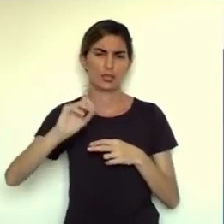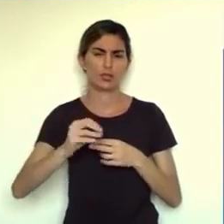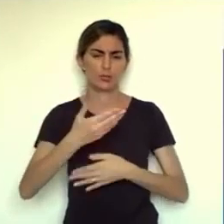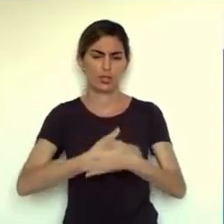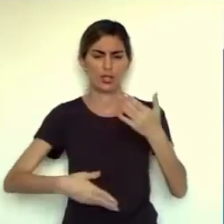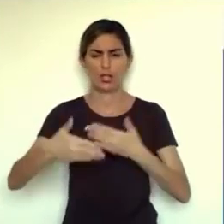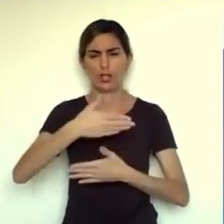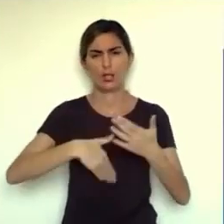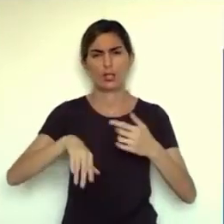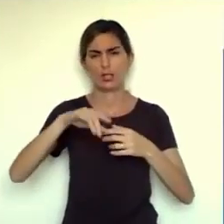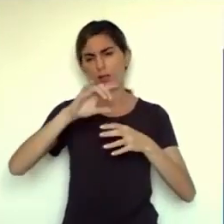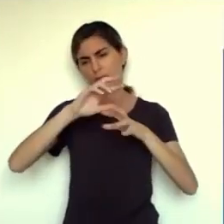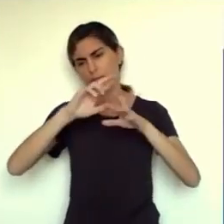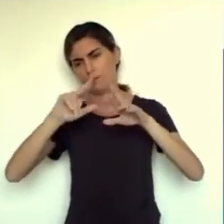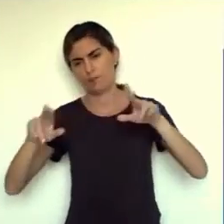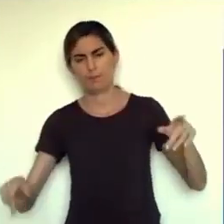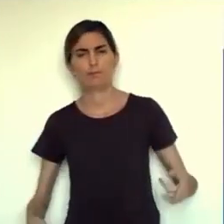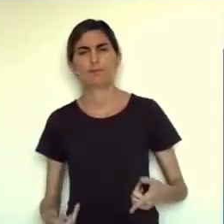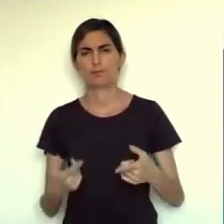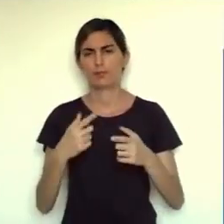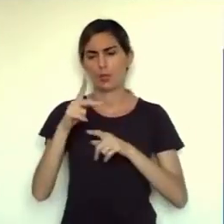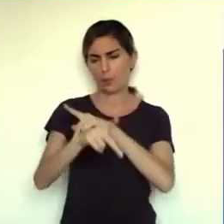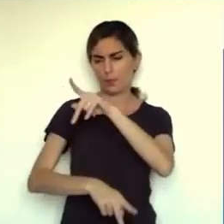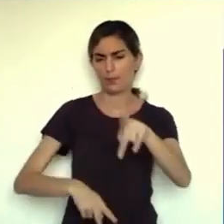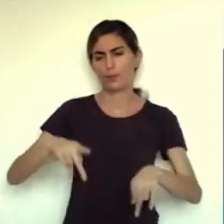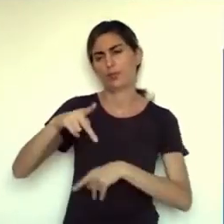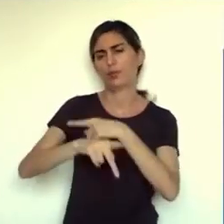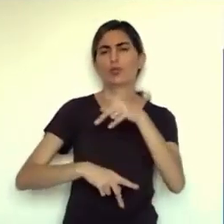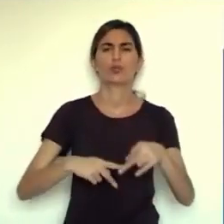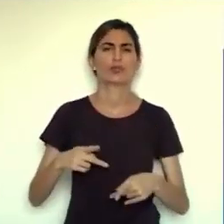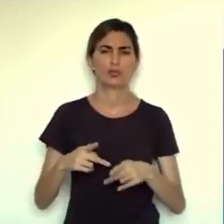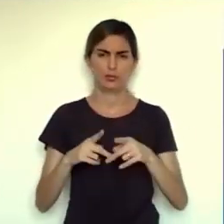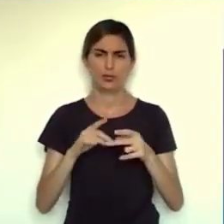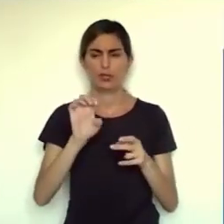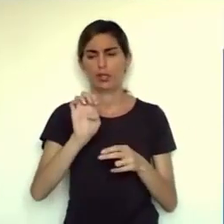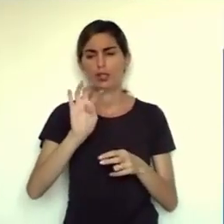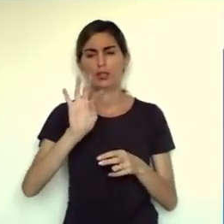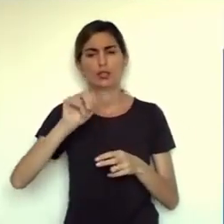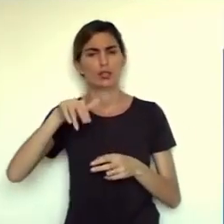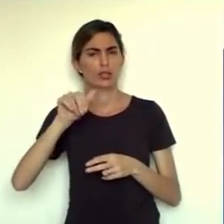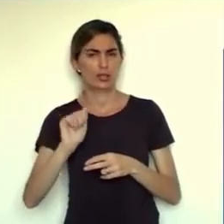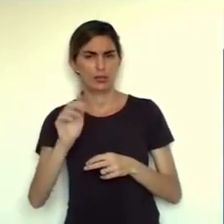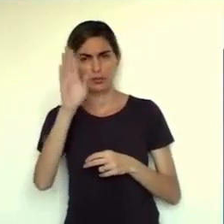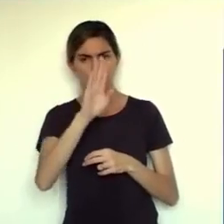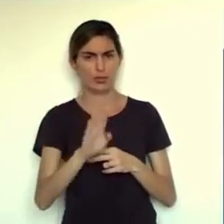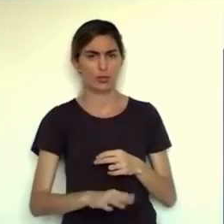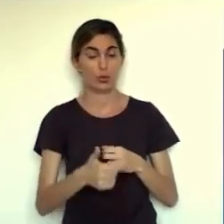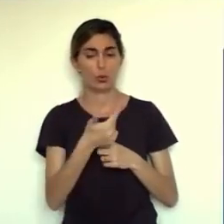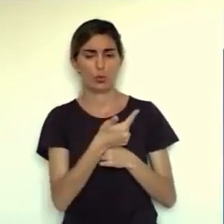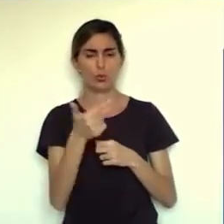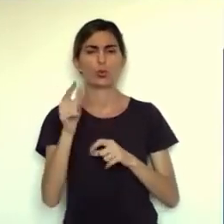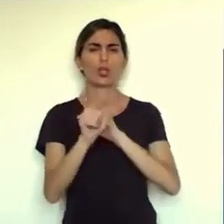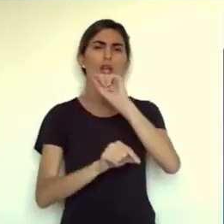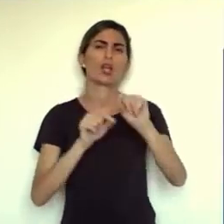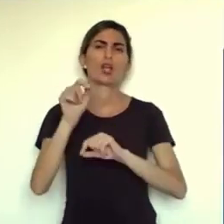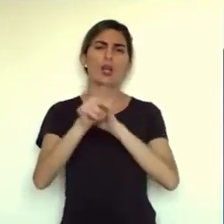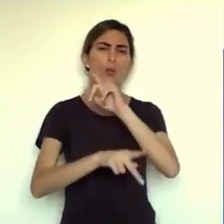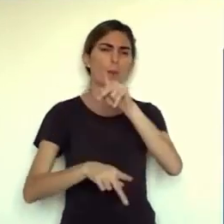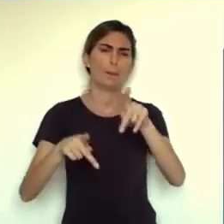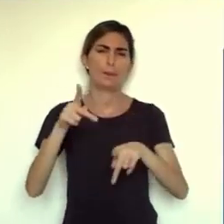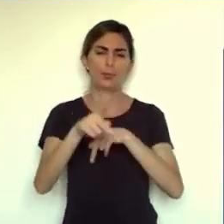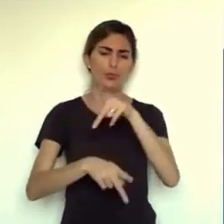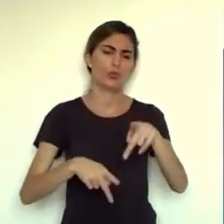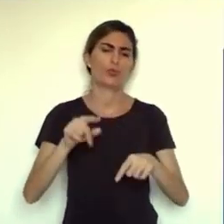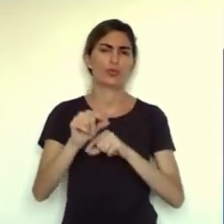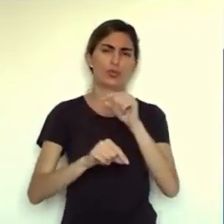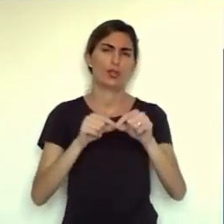racismo, com essas relações mais degradantes entre os povos que compõem a etnia brasileira. Uma outra questão: quem é esse